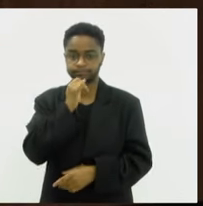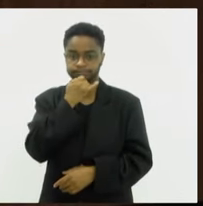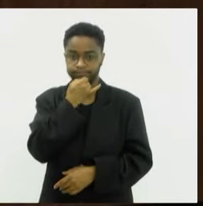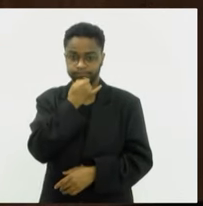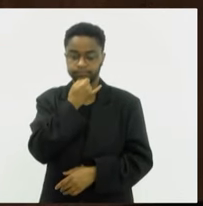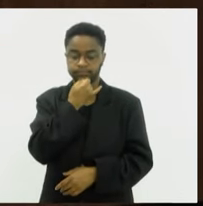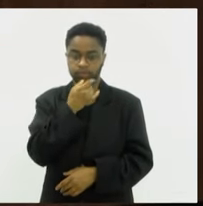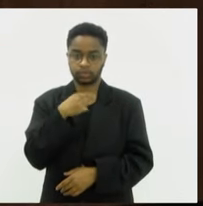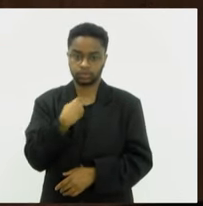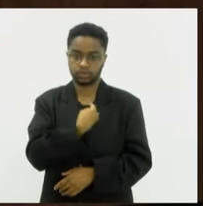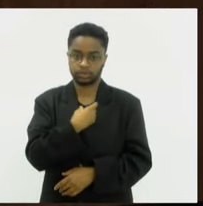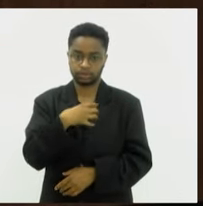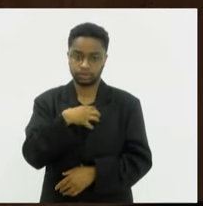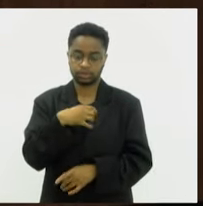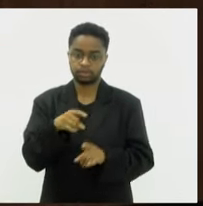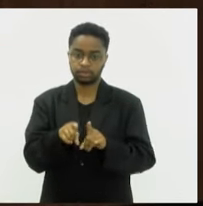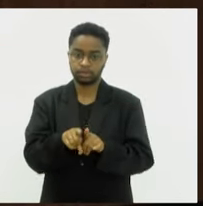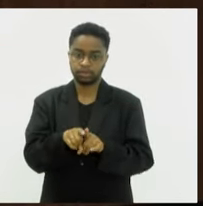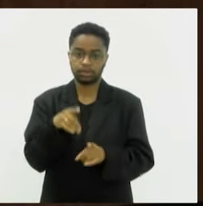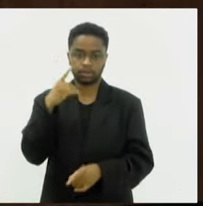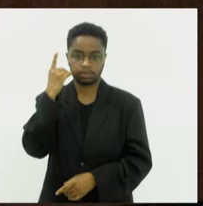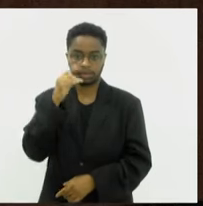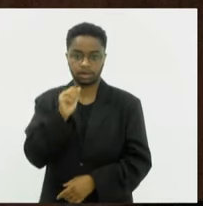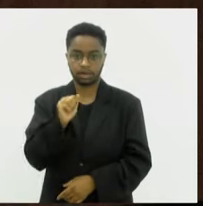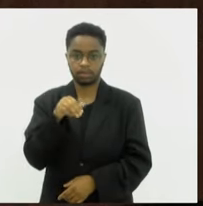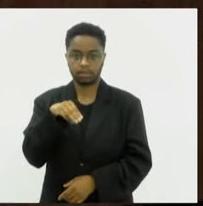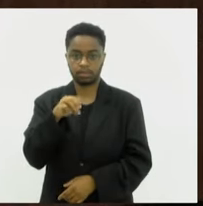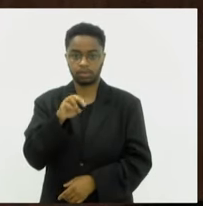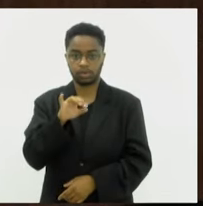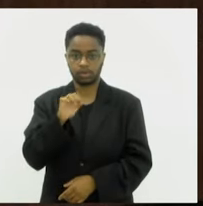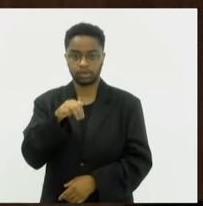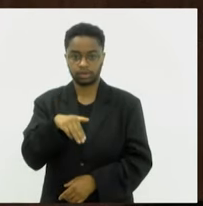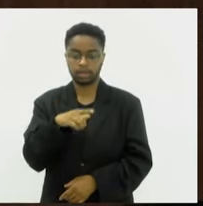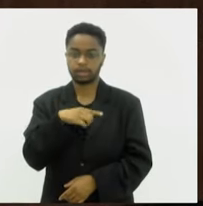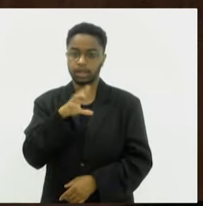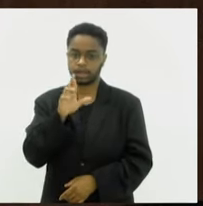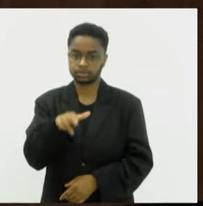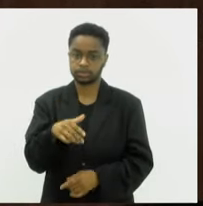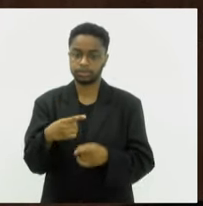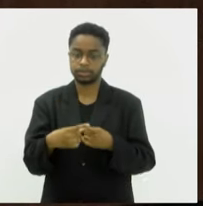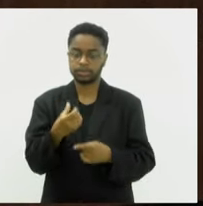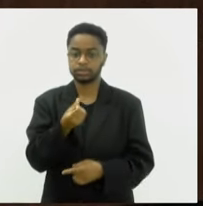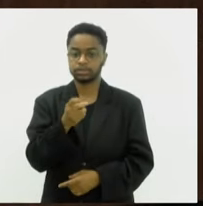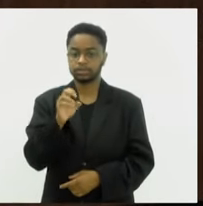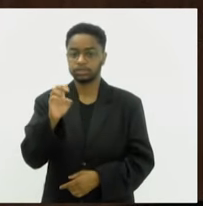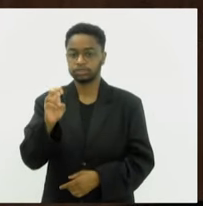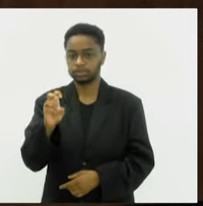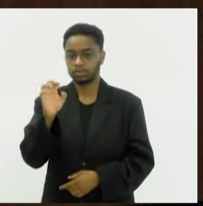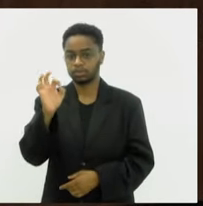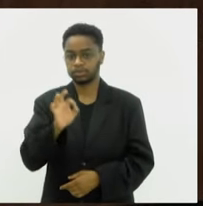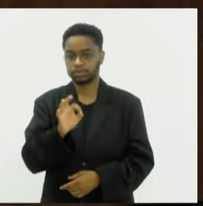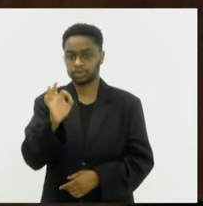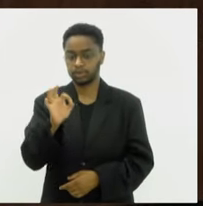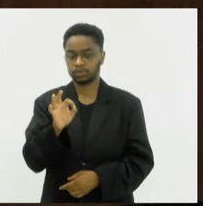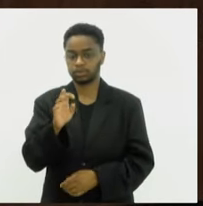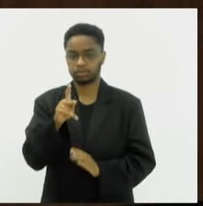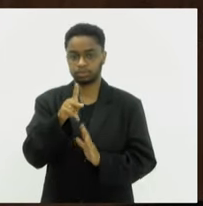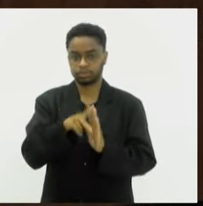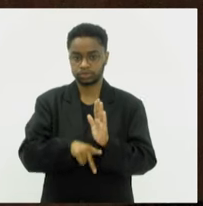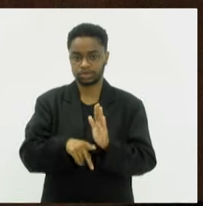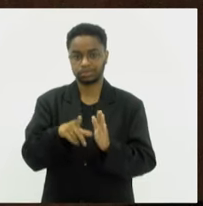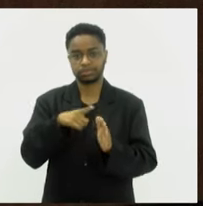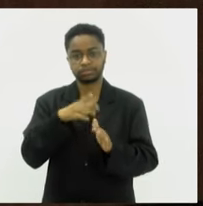nossa, e o deputado Amorim tem razão, 65% dos projetos foram